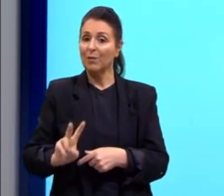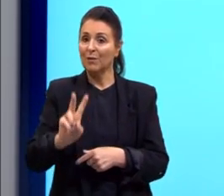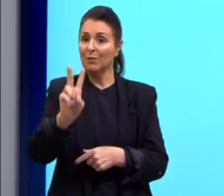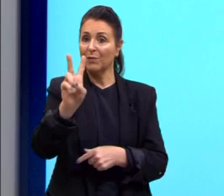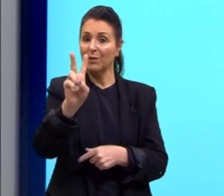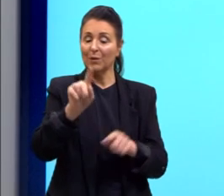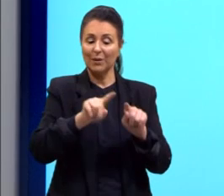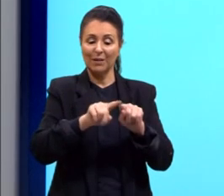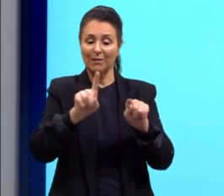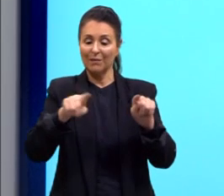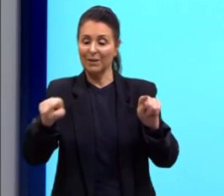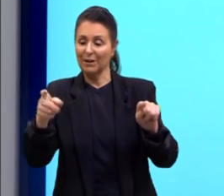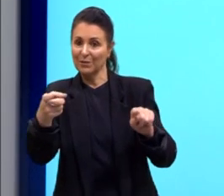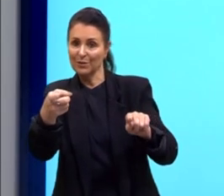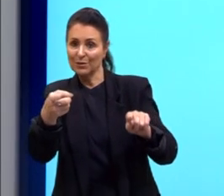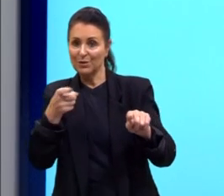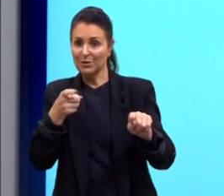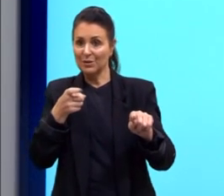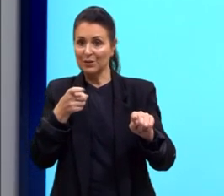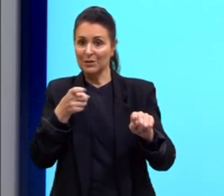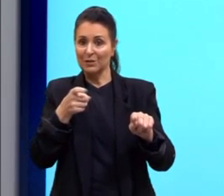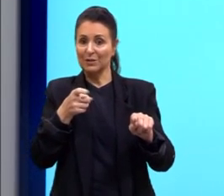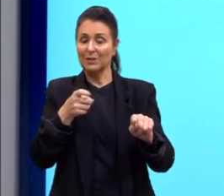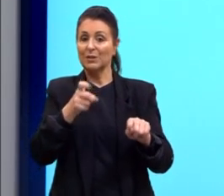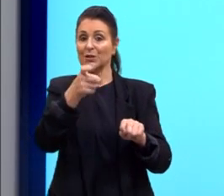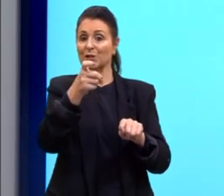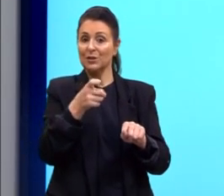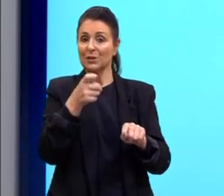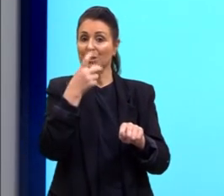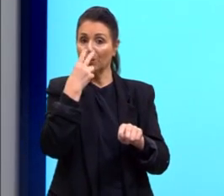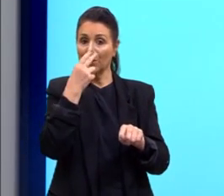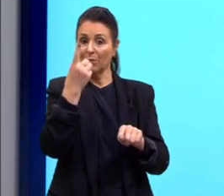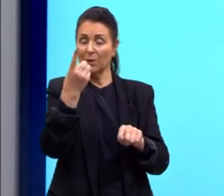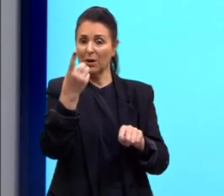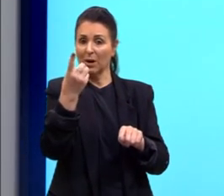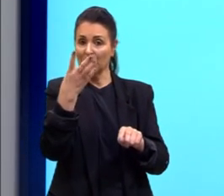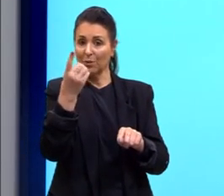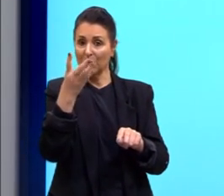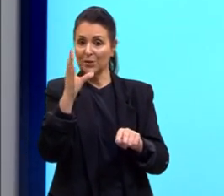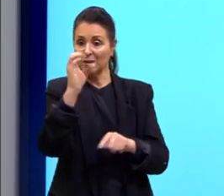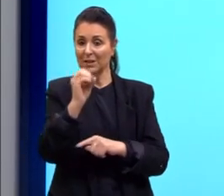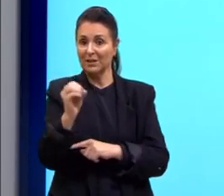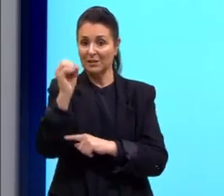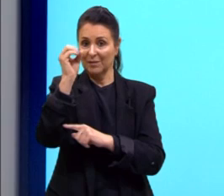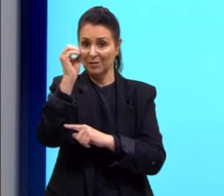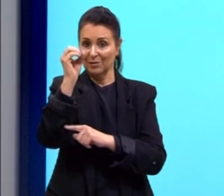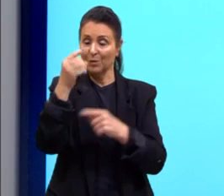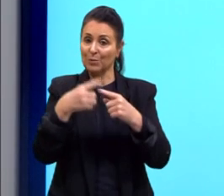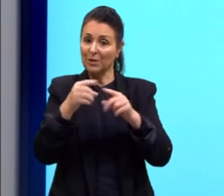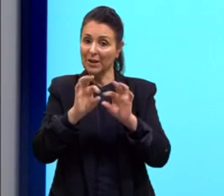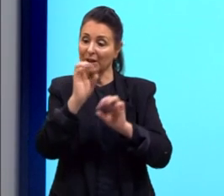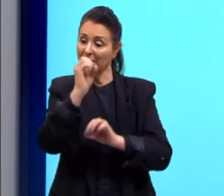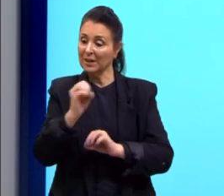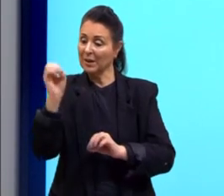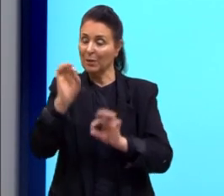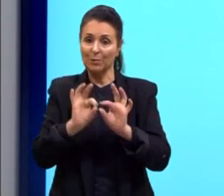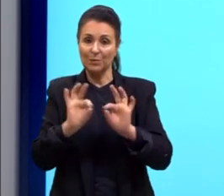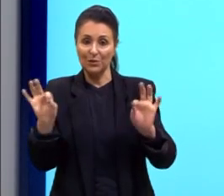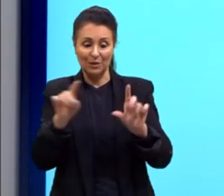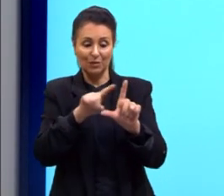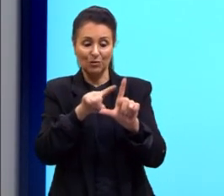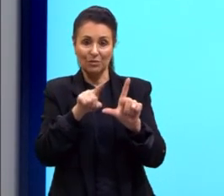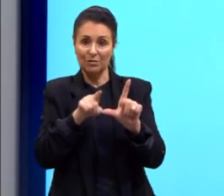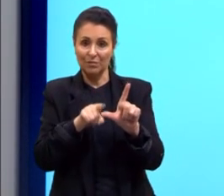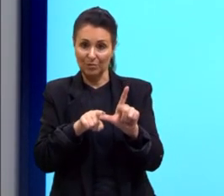da variável X então x Vale 14 14 graus né aqui trabalhamos com medidas de